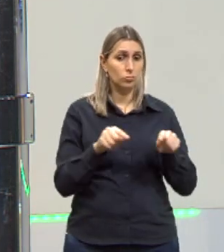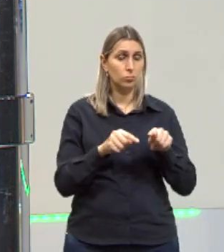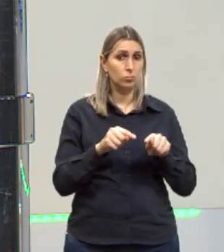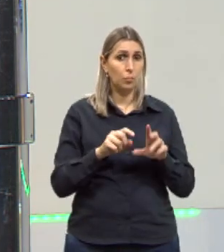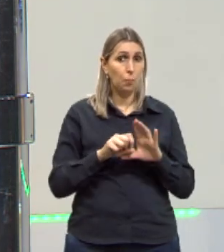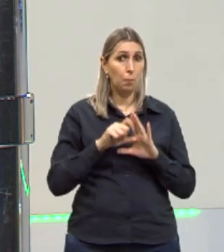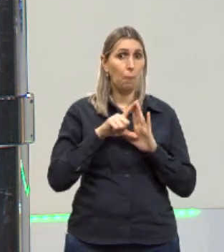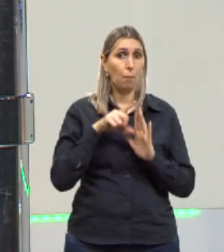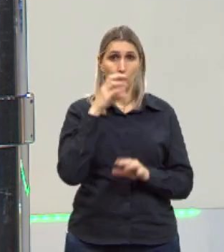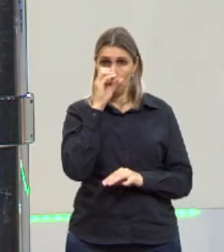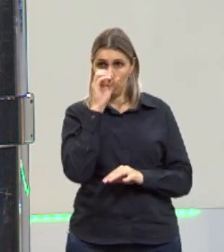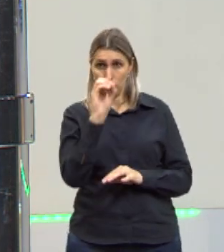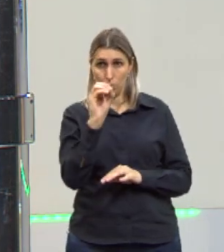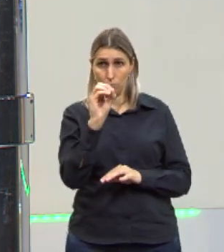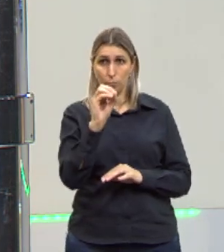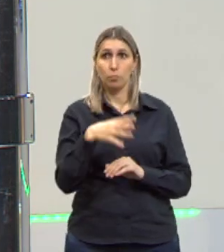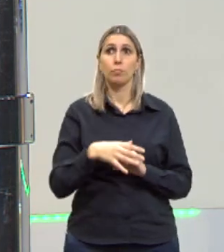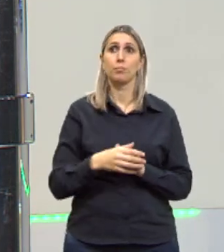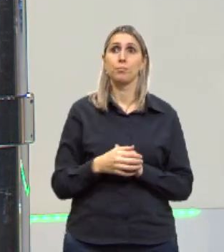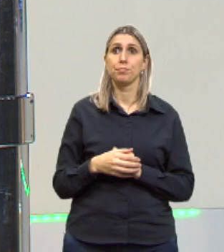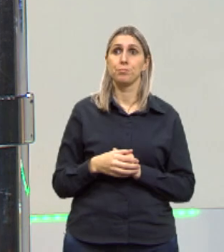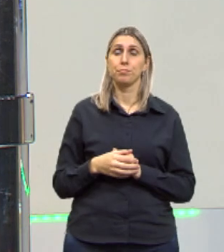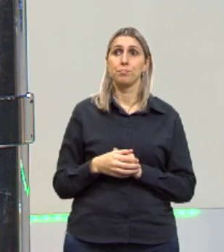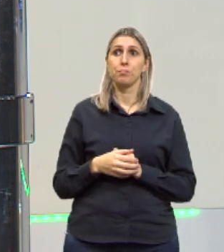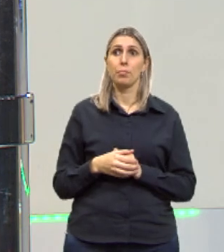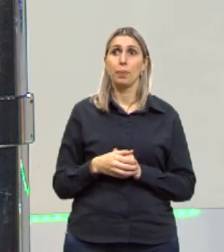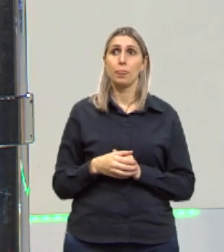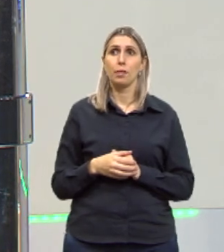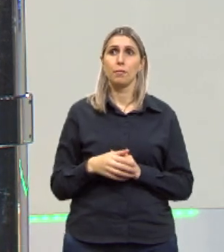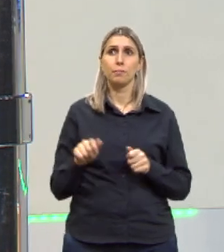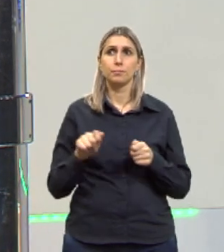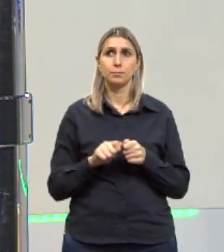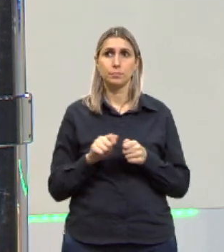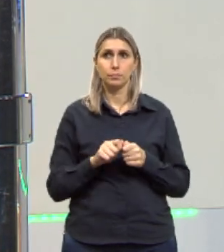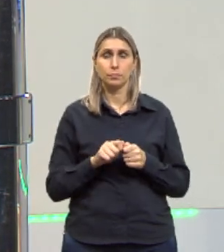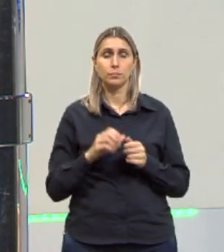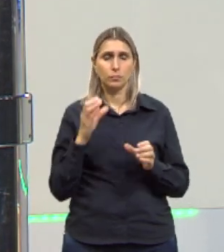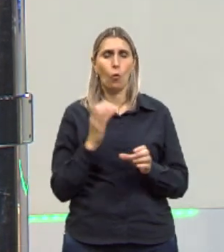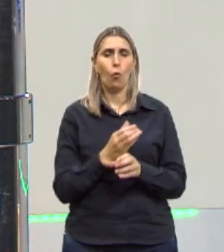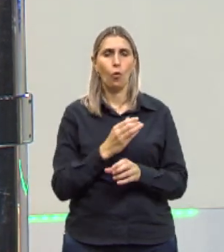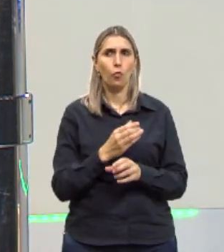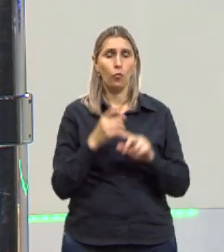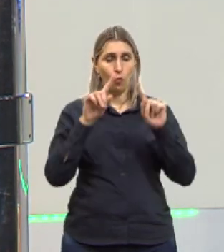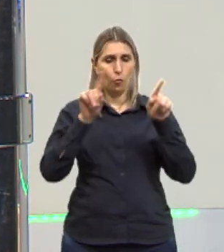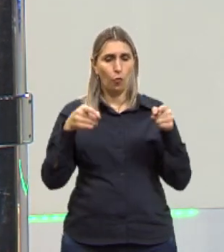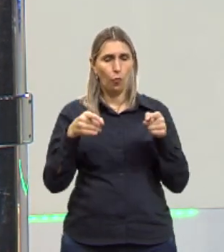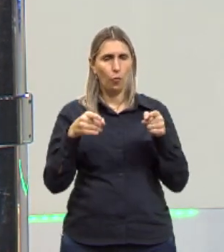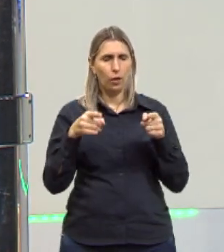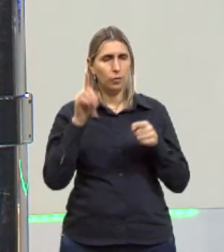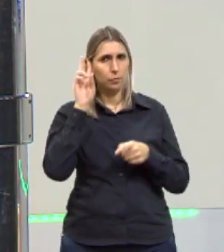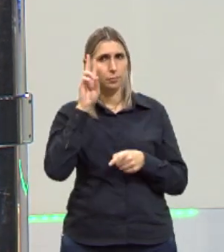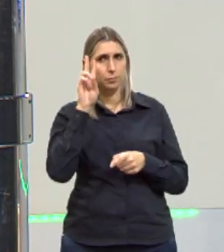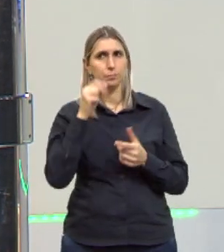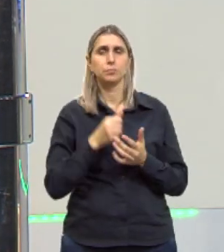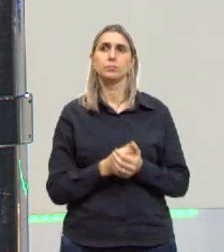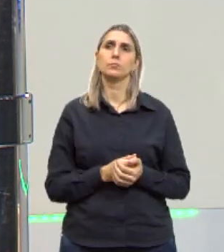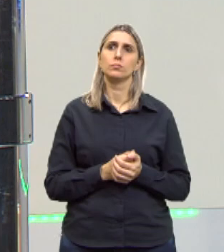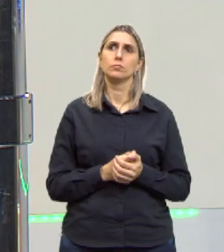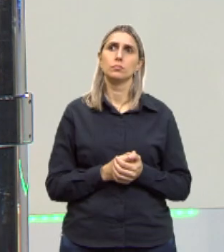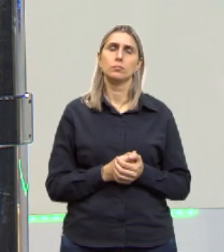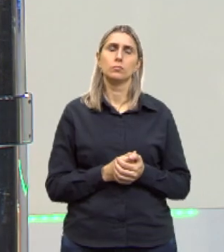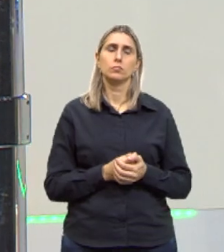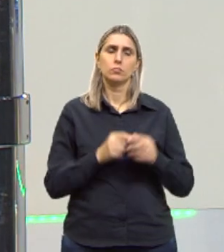do que zero. Certo? Vou só fazer, antes de eu concluir aqui, eu vou fazer um parênteses para a gente lembrar. Ó,